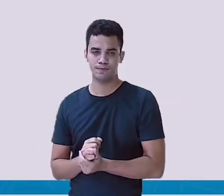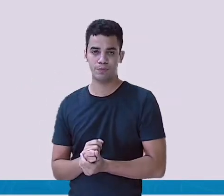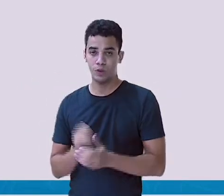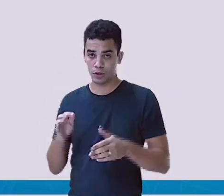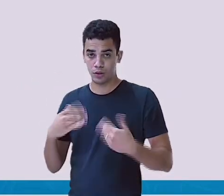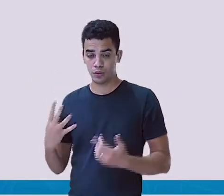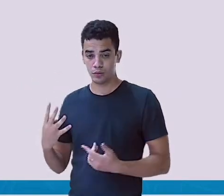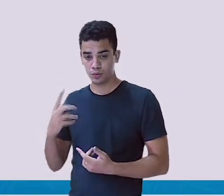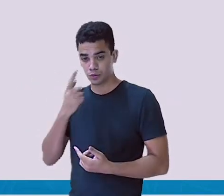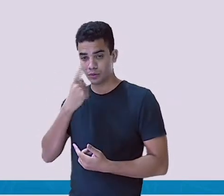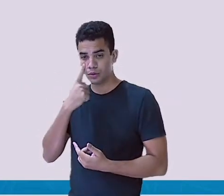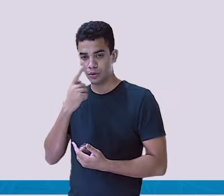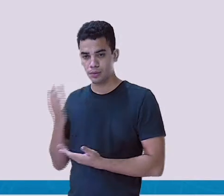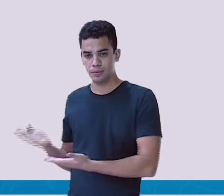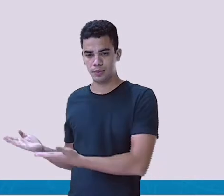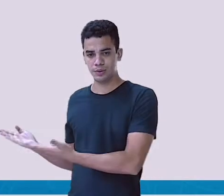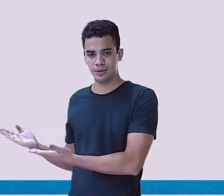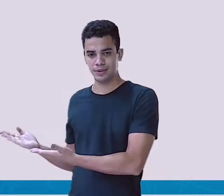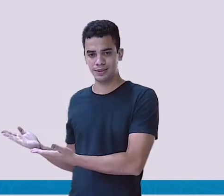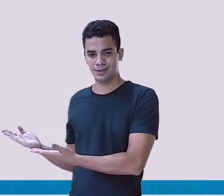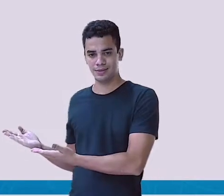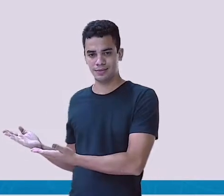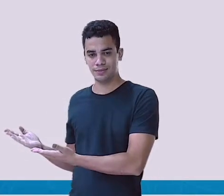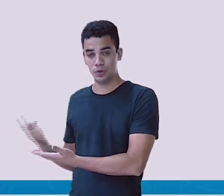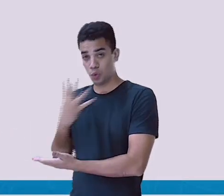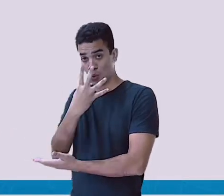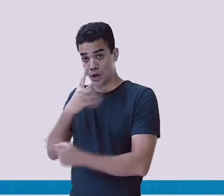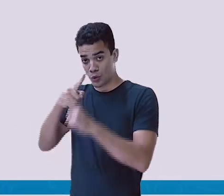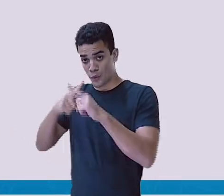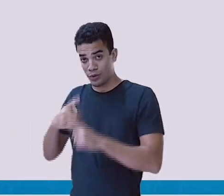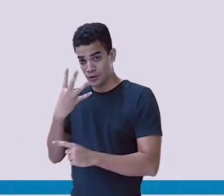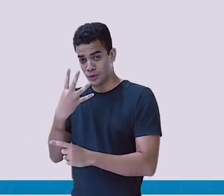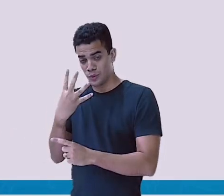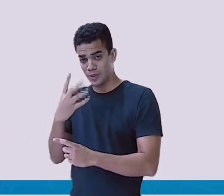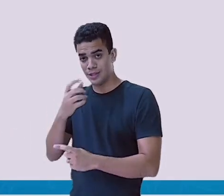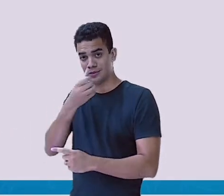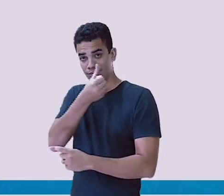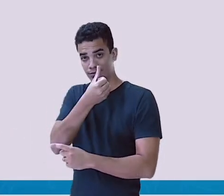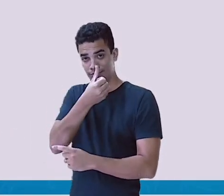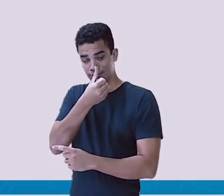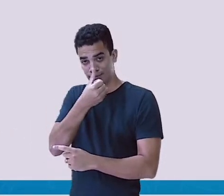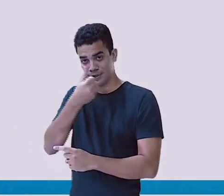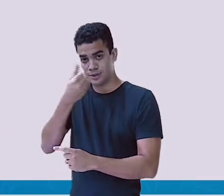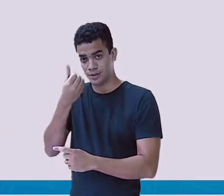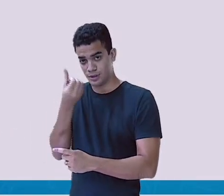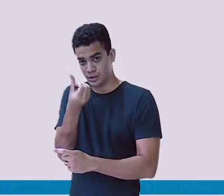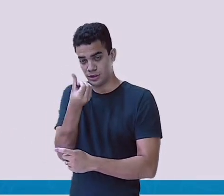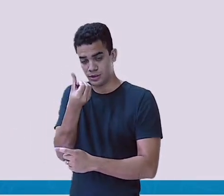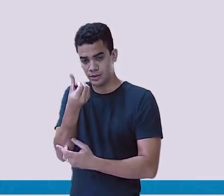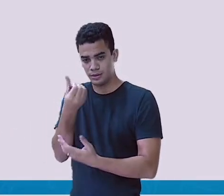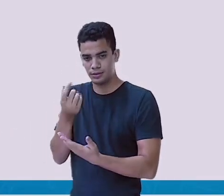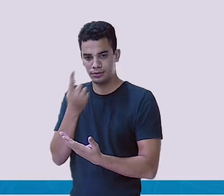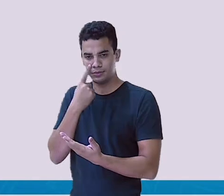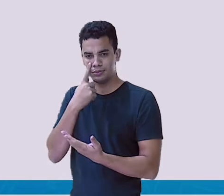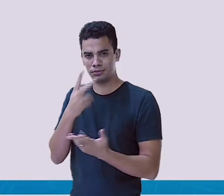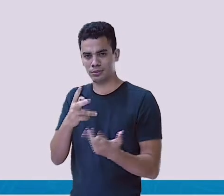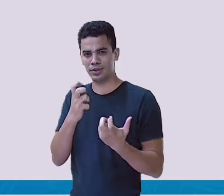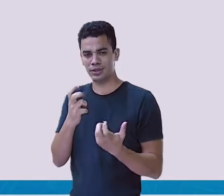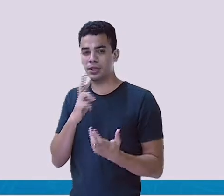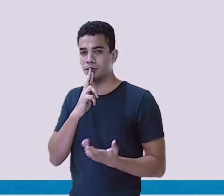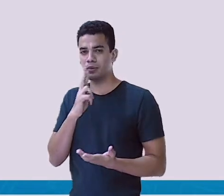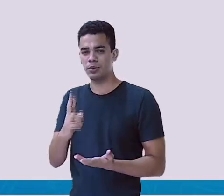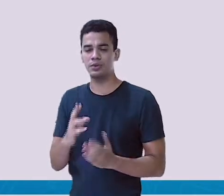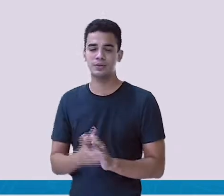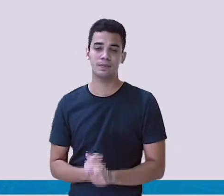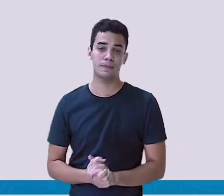tenho 16 mais 15, que é igual a 31. Então, vejam só,